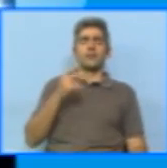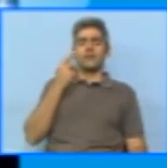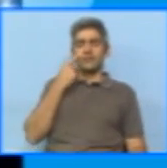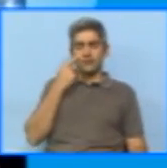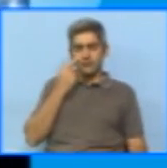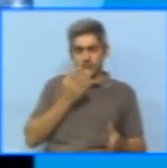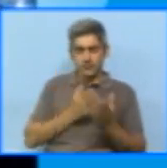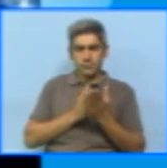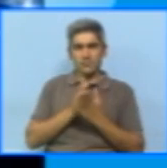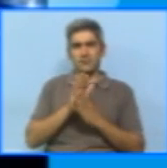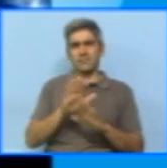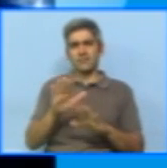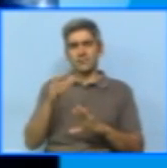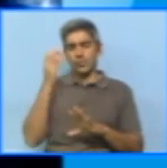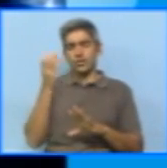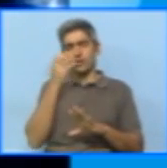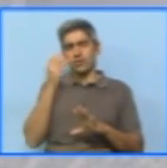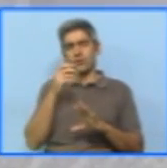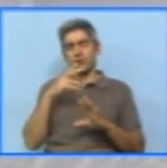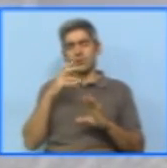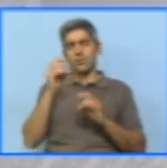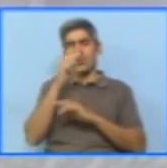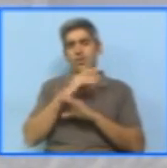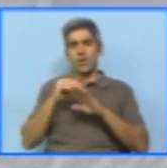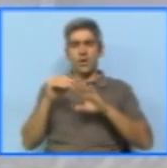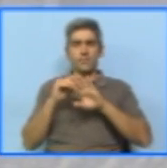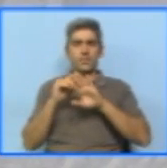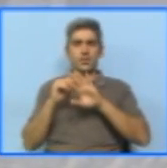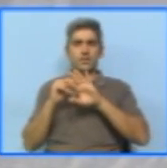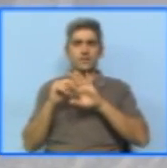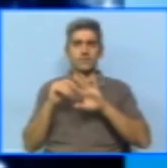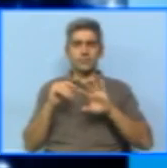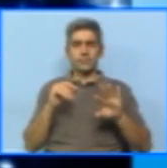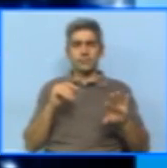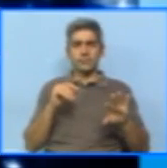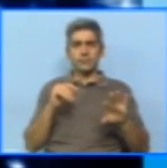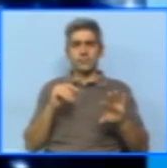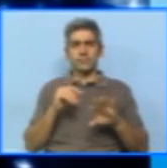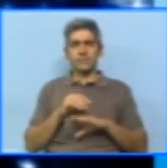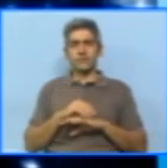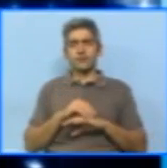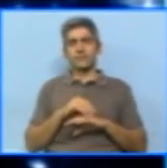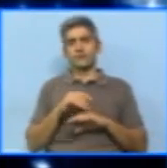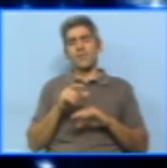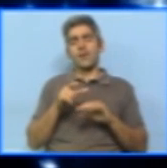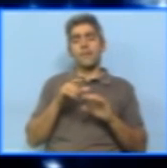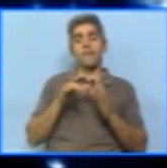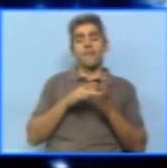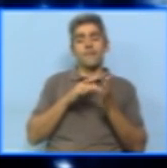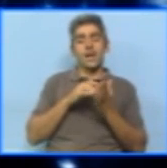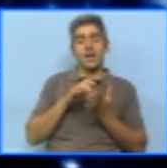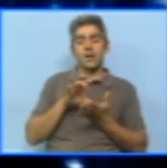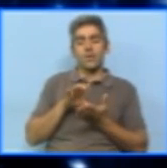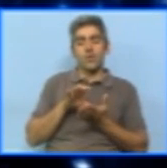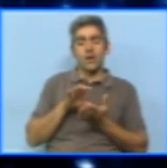predomina na cultura ocidental. E então, longe de ser um manual de proibições,